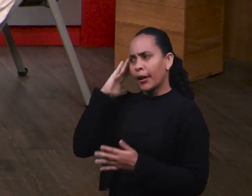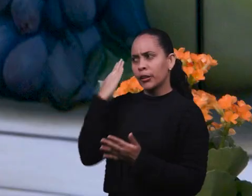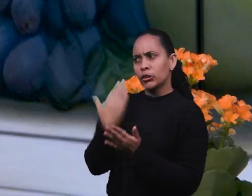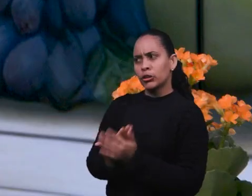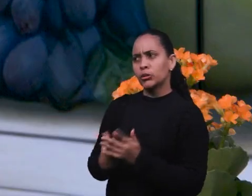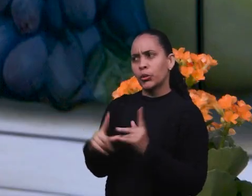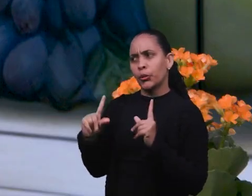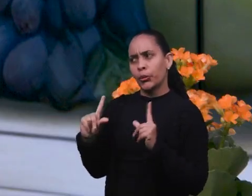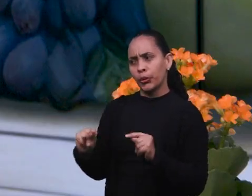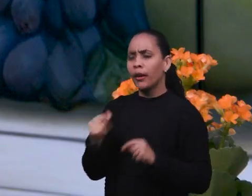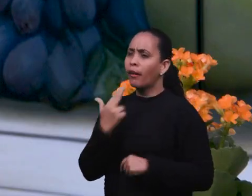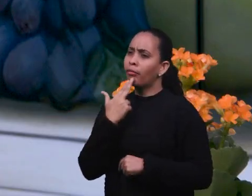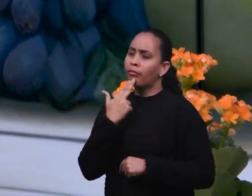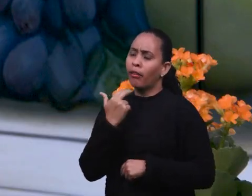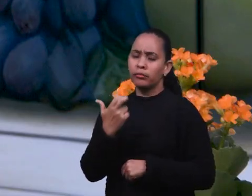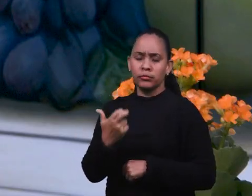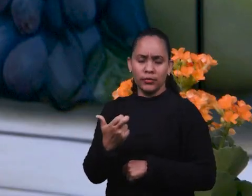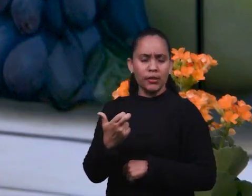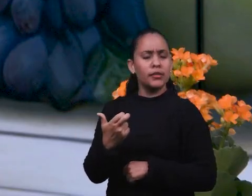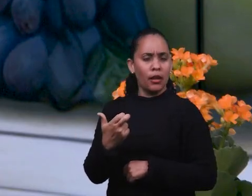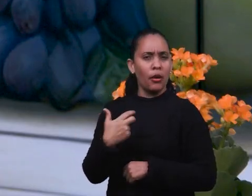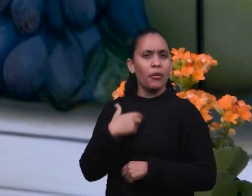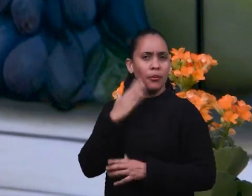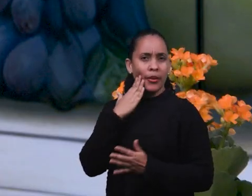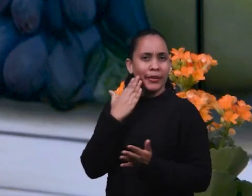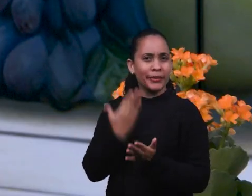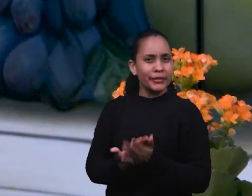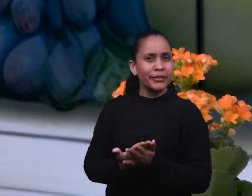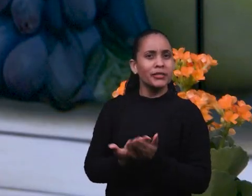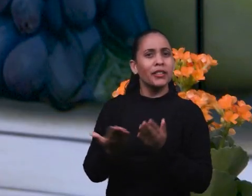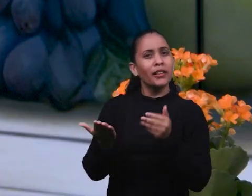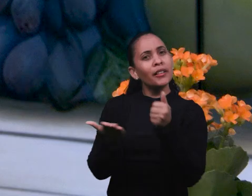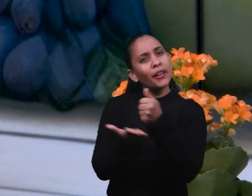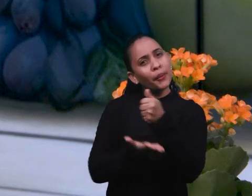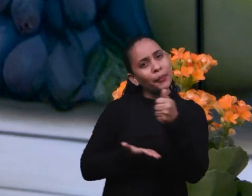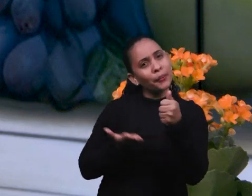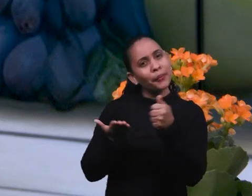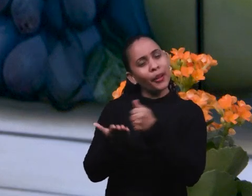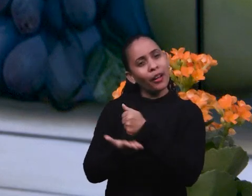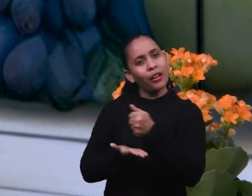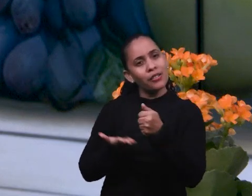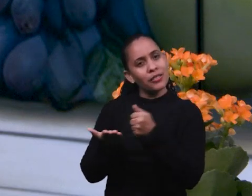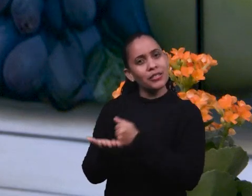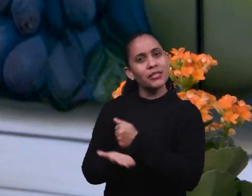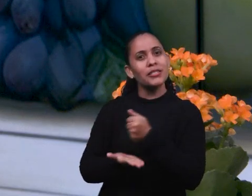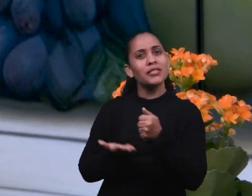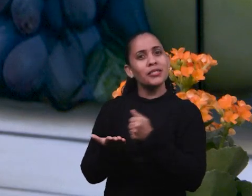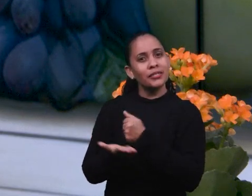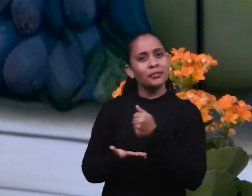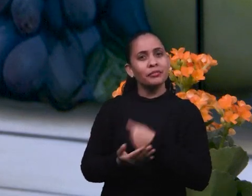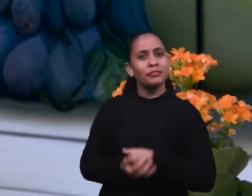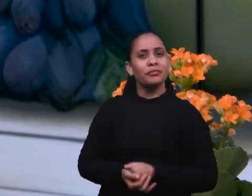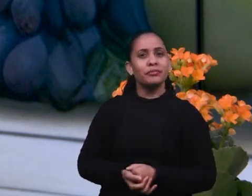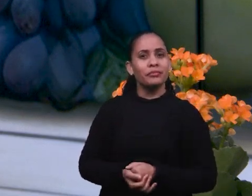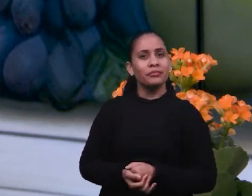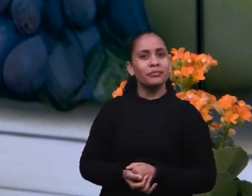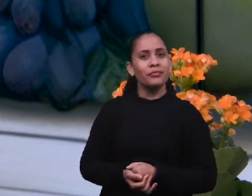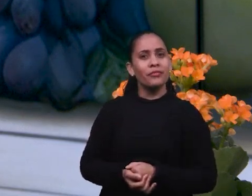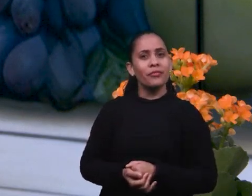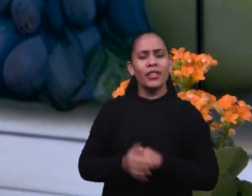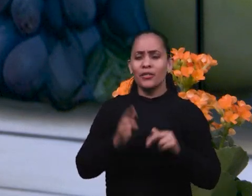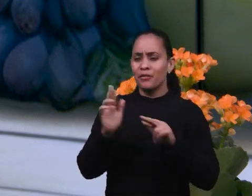Eu acredito muito na nutrição. Eu acho que a nutrição é a base de muitas